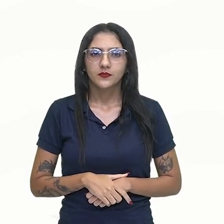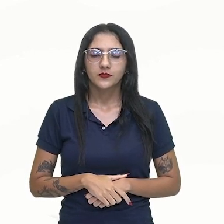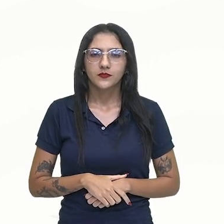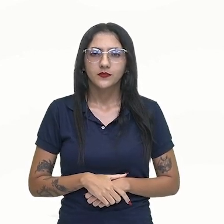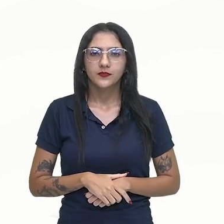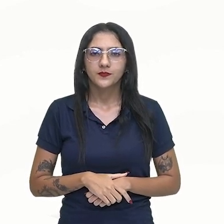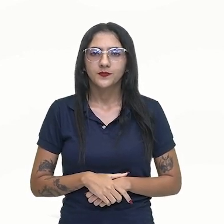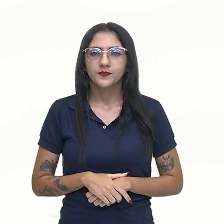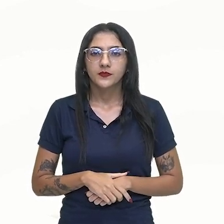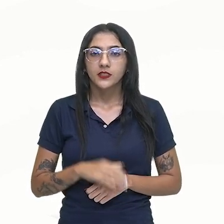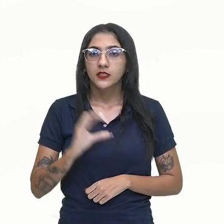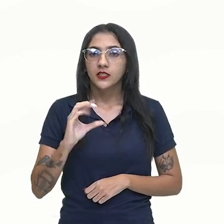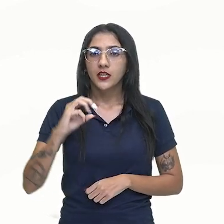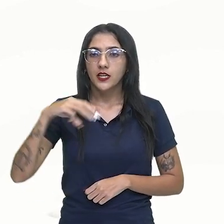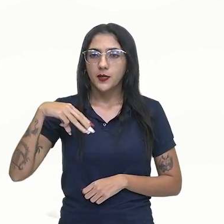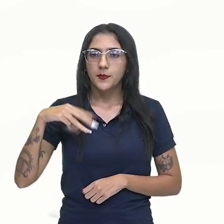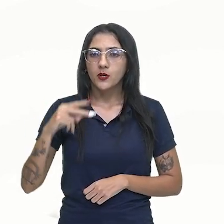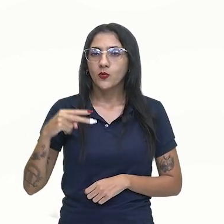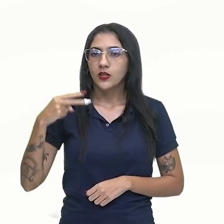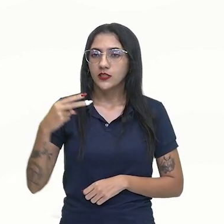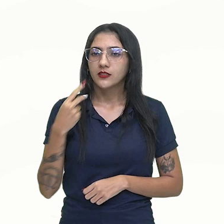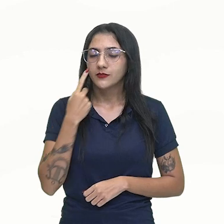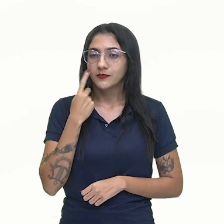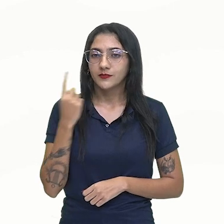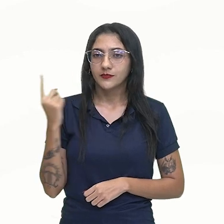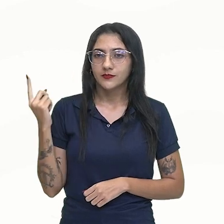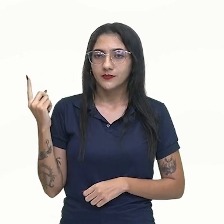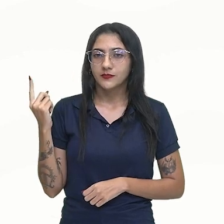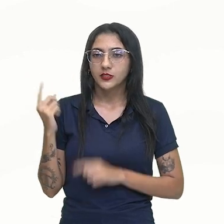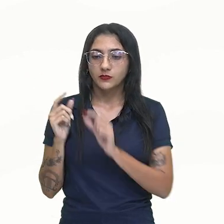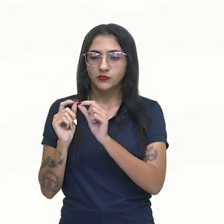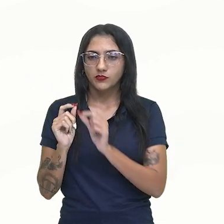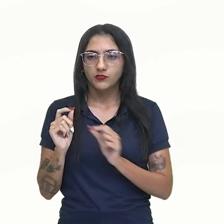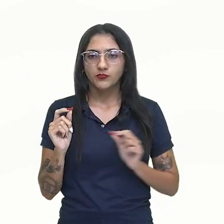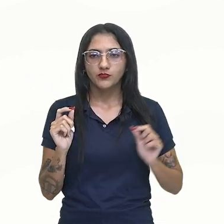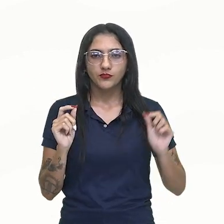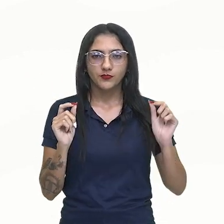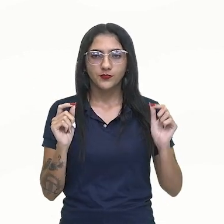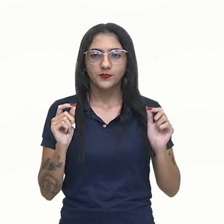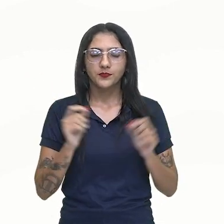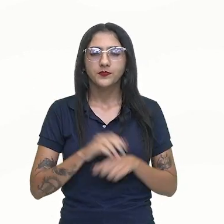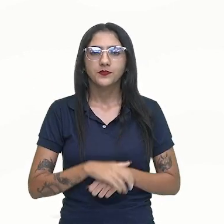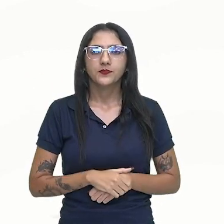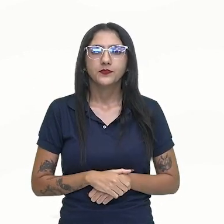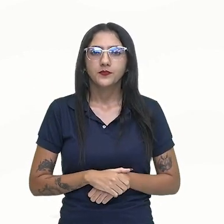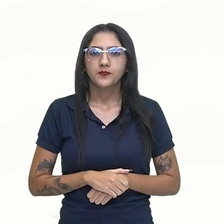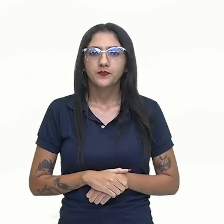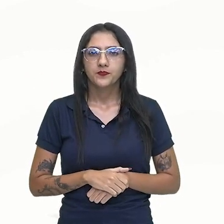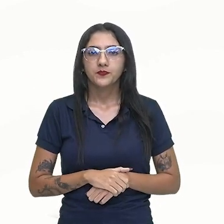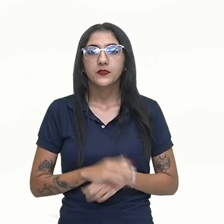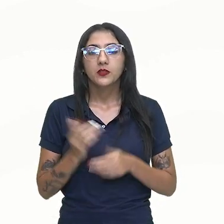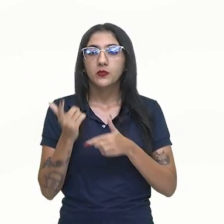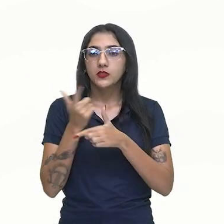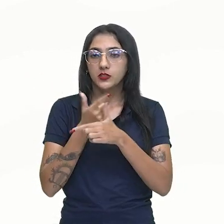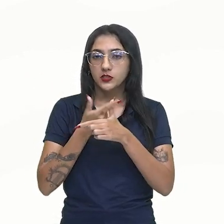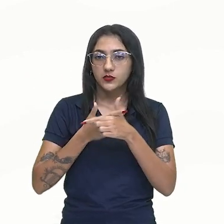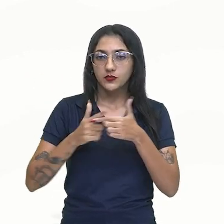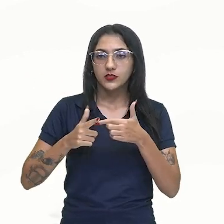Centímetro quadrado, né? Então nós estamos aqui, ó. E nós vamos para cá. Então nós vamos fazer uma divisão por